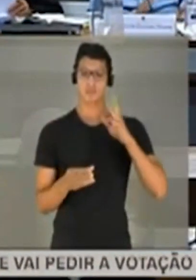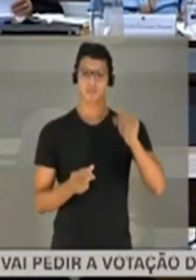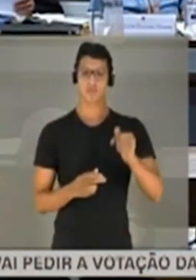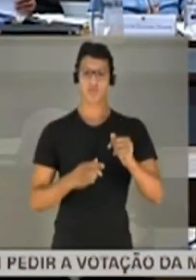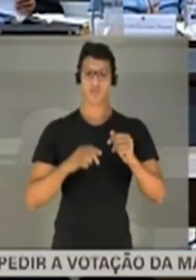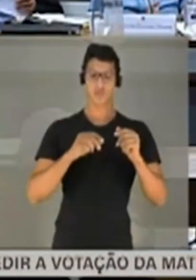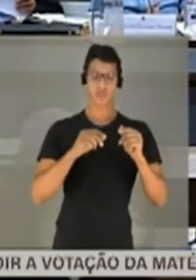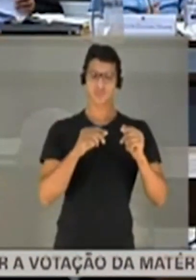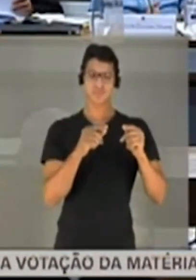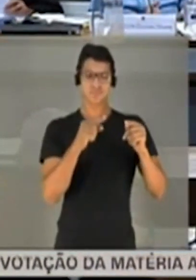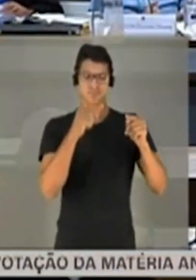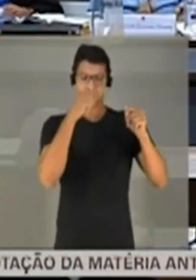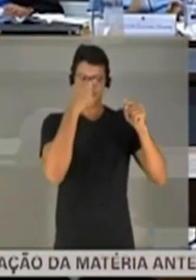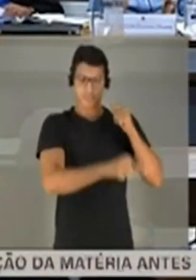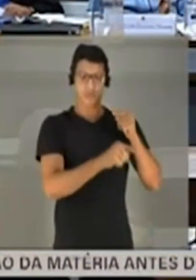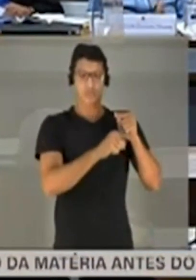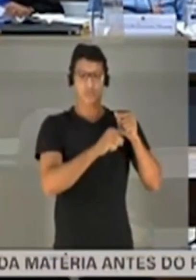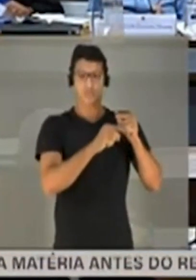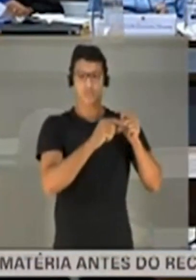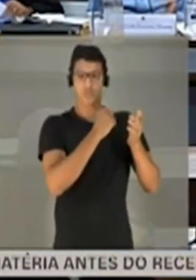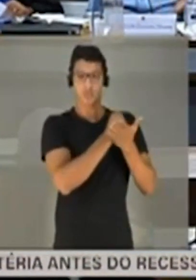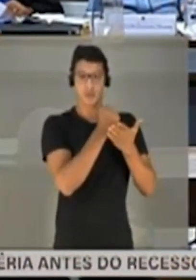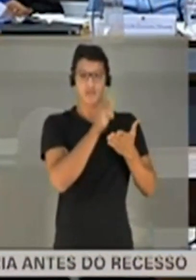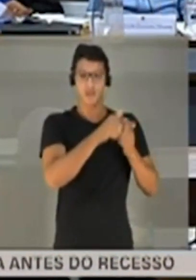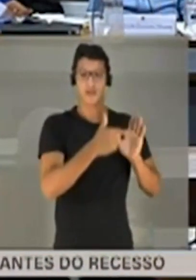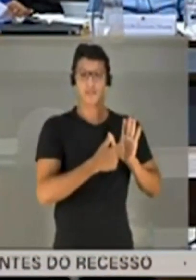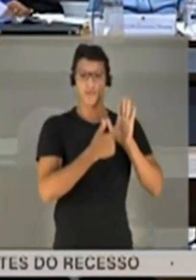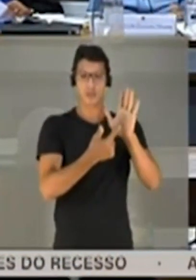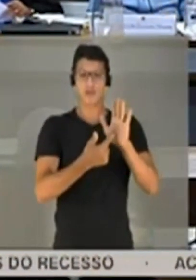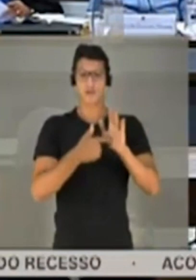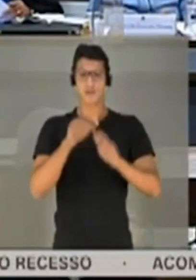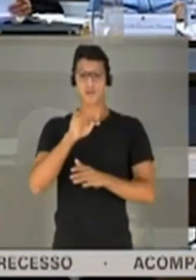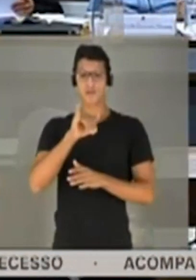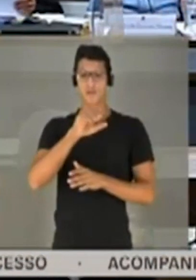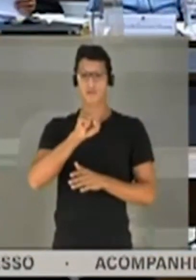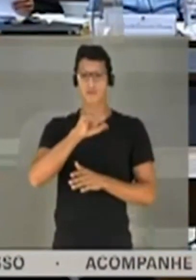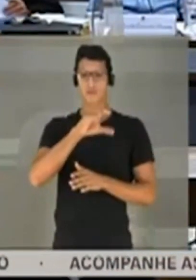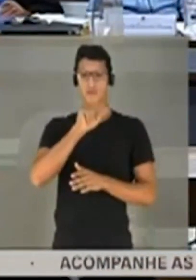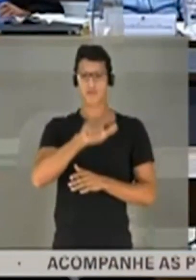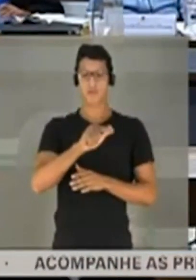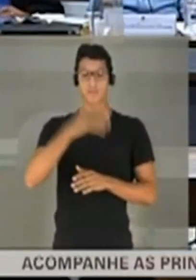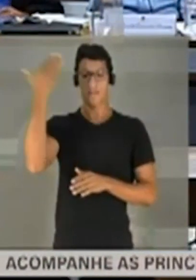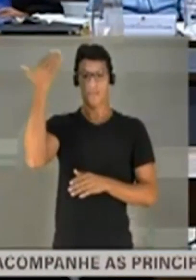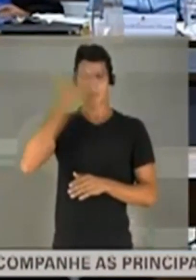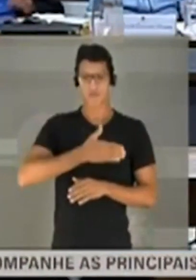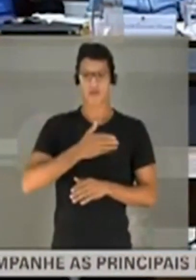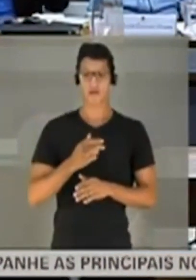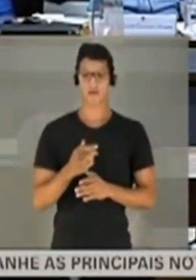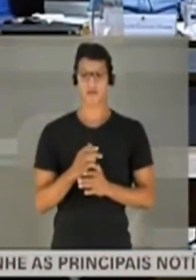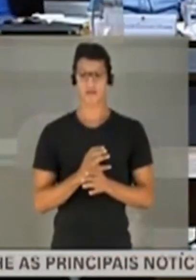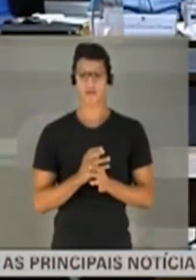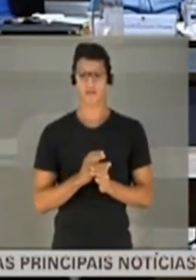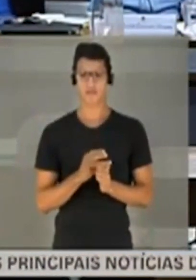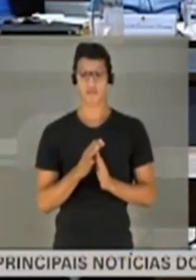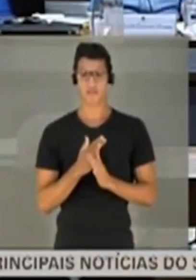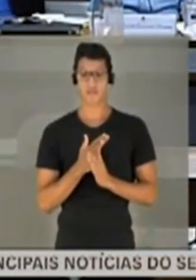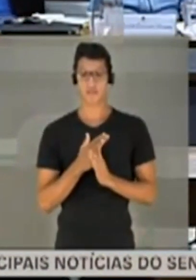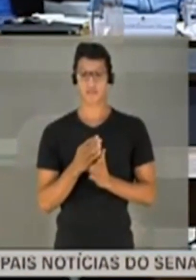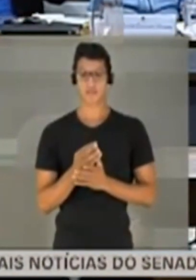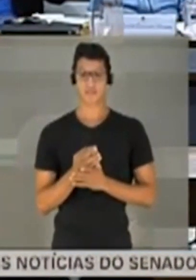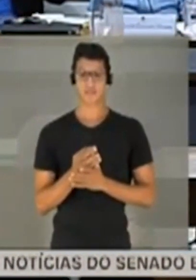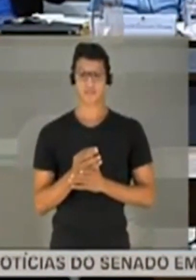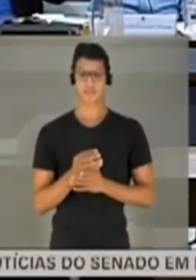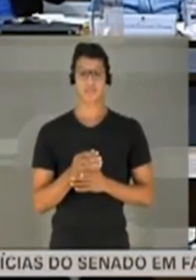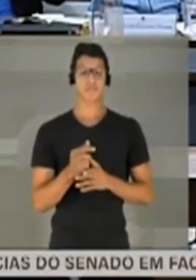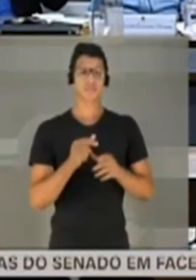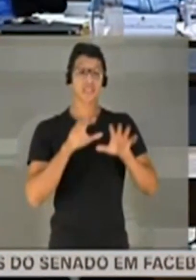foge do contrato é apresentado para o fiscal para aprovar irregularidades. E